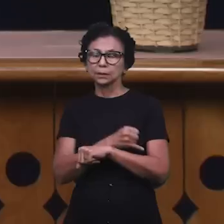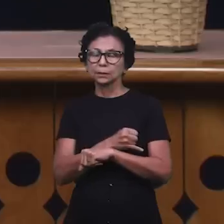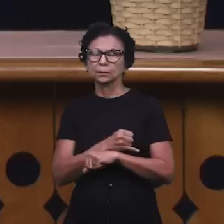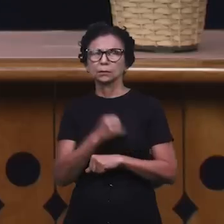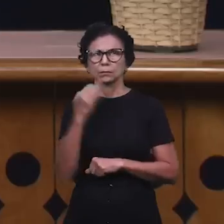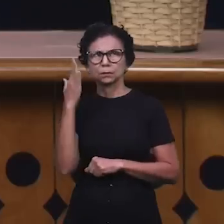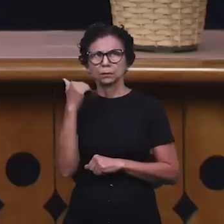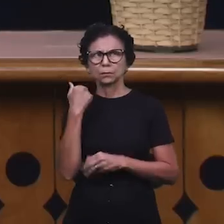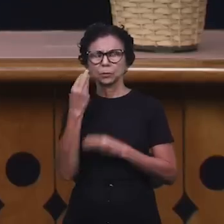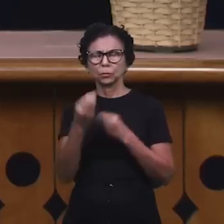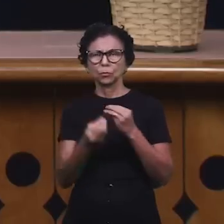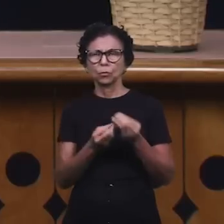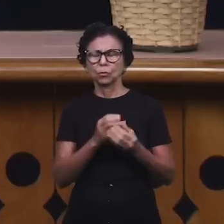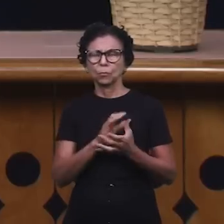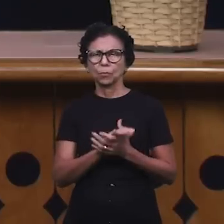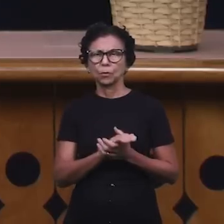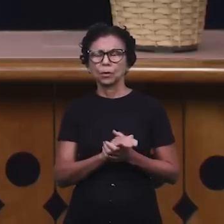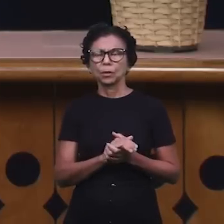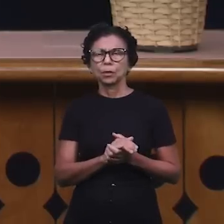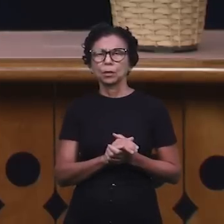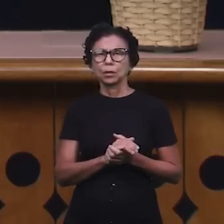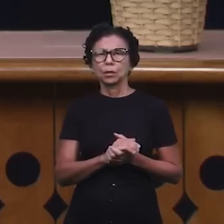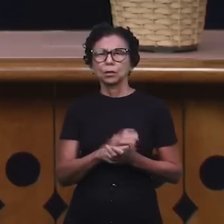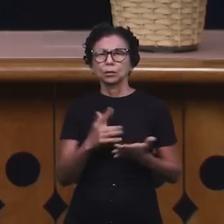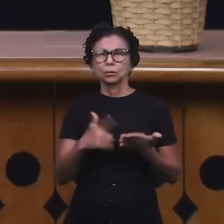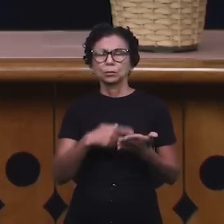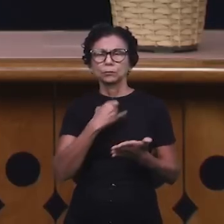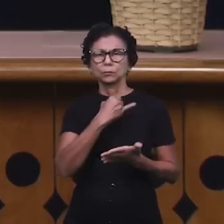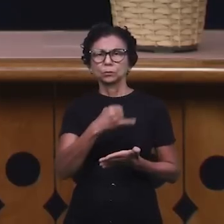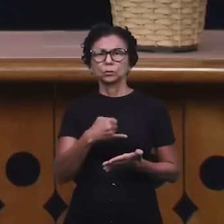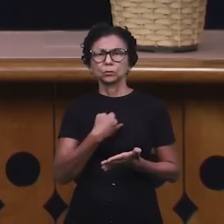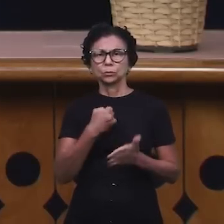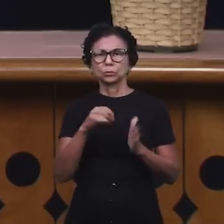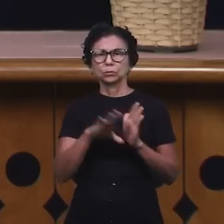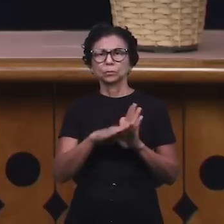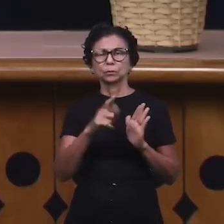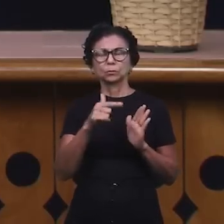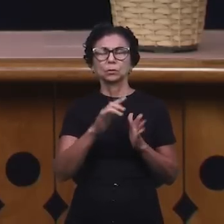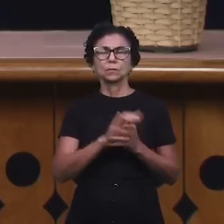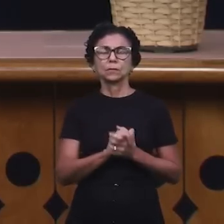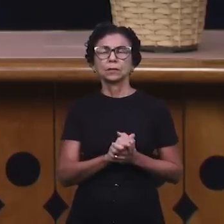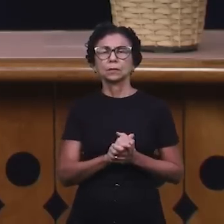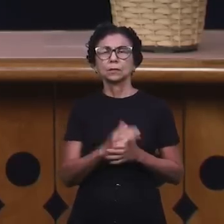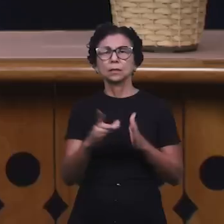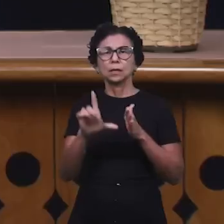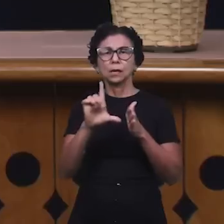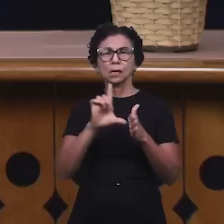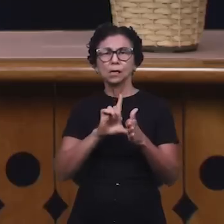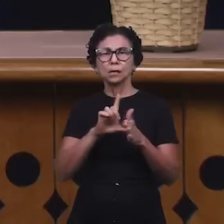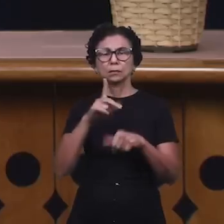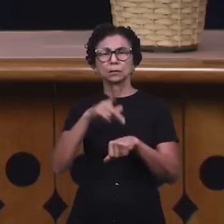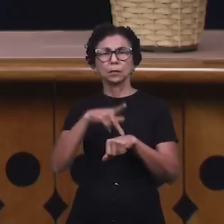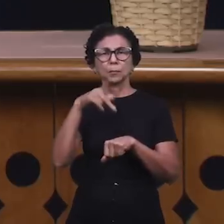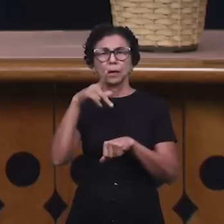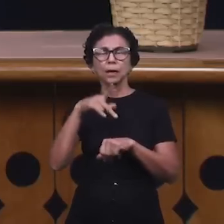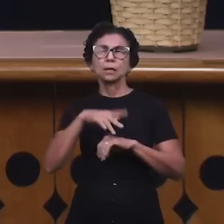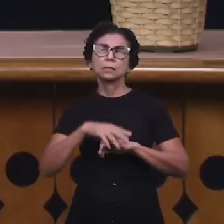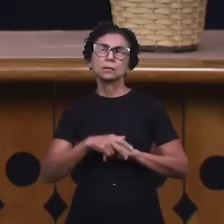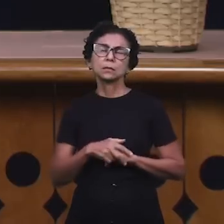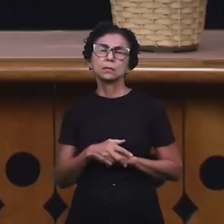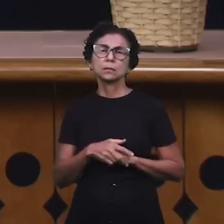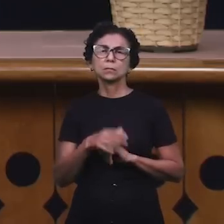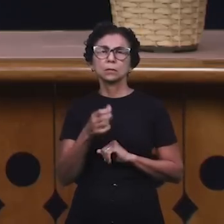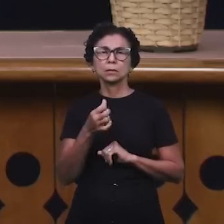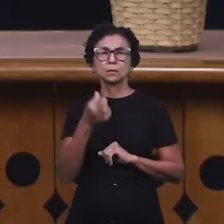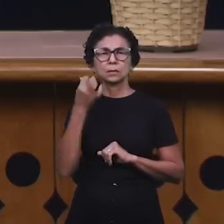dias antes da Páscoa ele foi a um jantar em Betânia. Fazendo as contas, a Páscoa caía